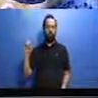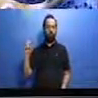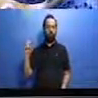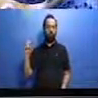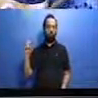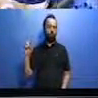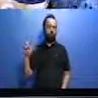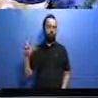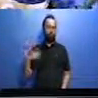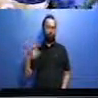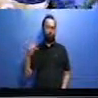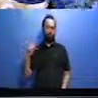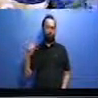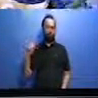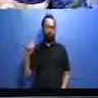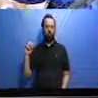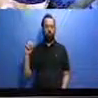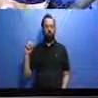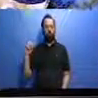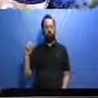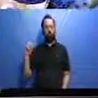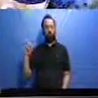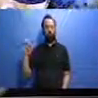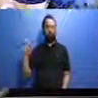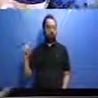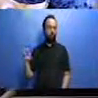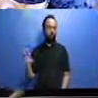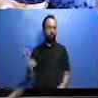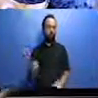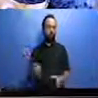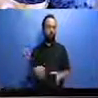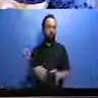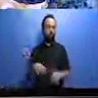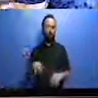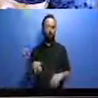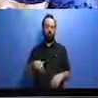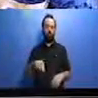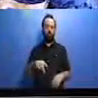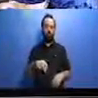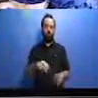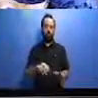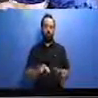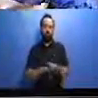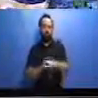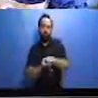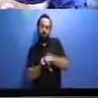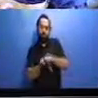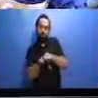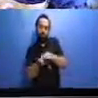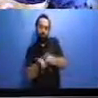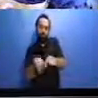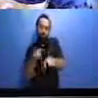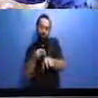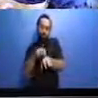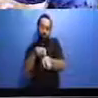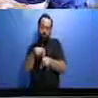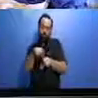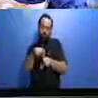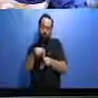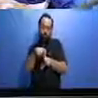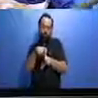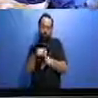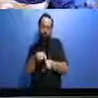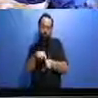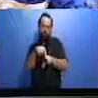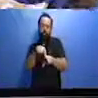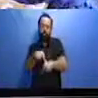Gastro significa estômago, podes, pés. Animais que têm pés no estômago. Eles se locomovem esfregando o sistema digestório no chão. Por